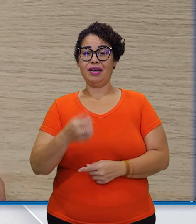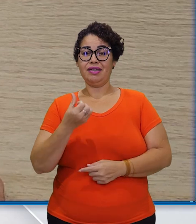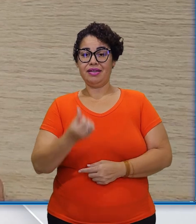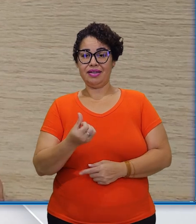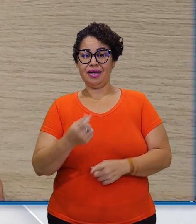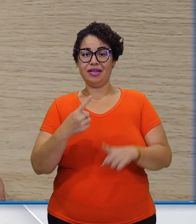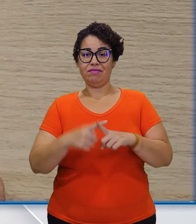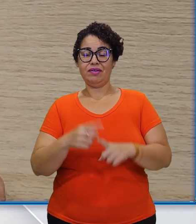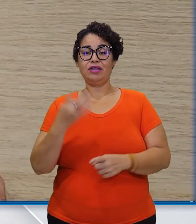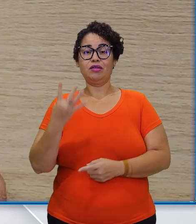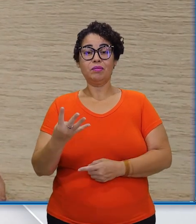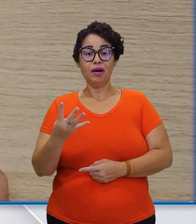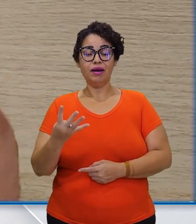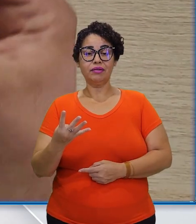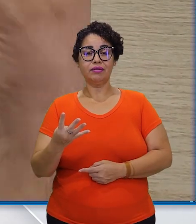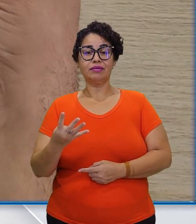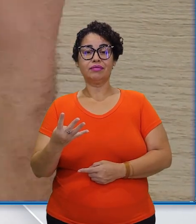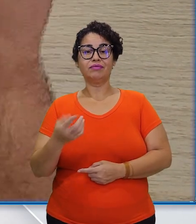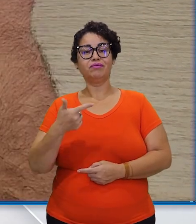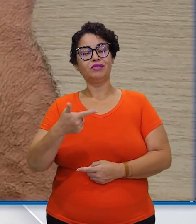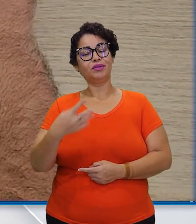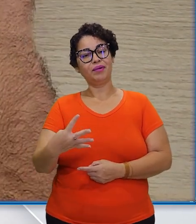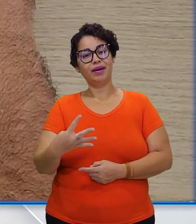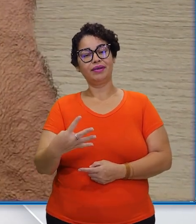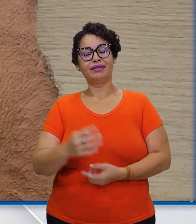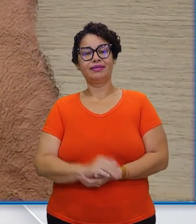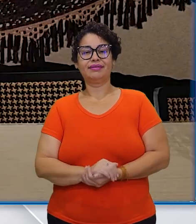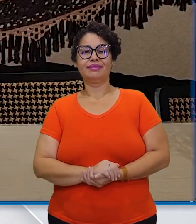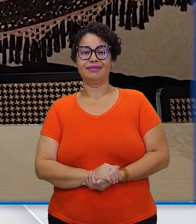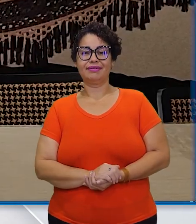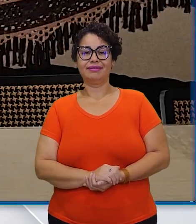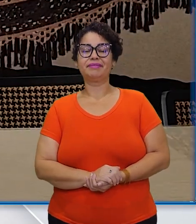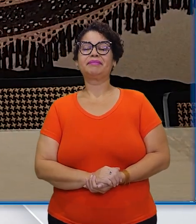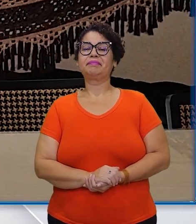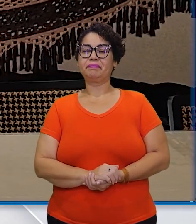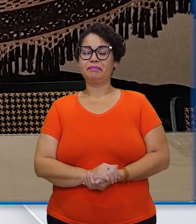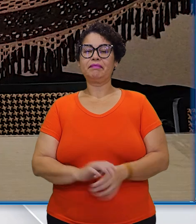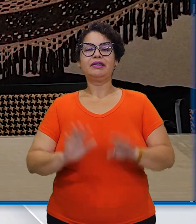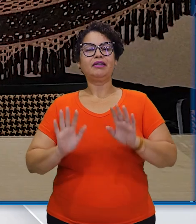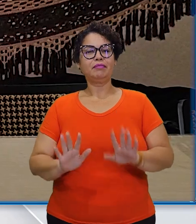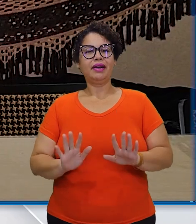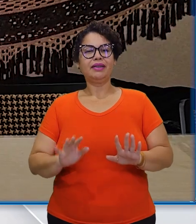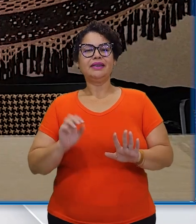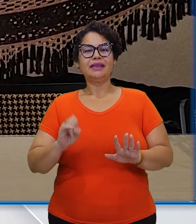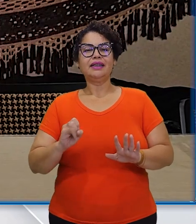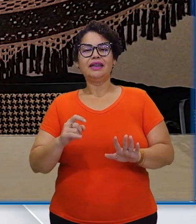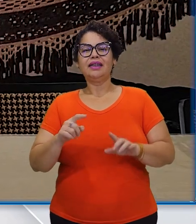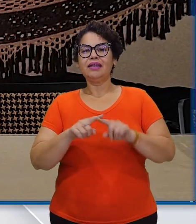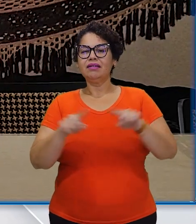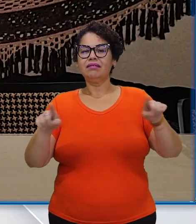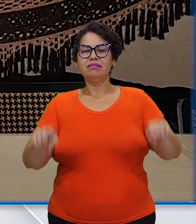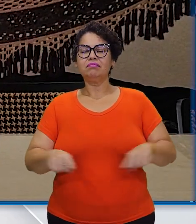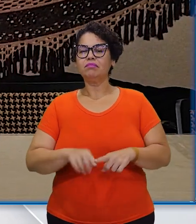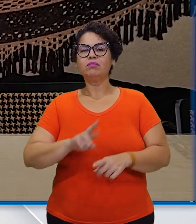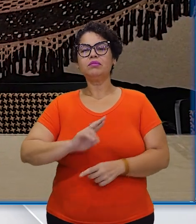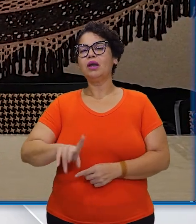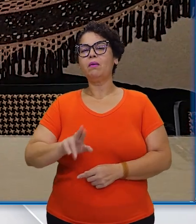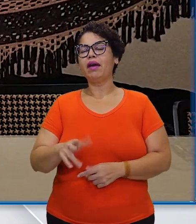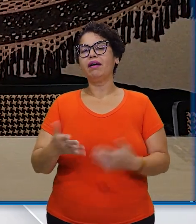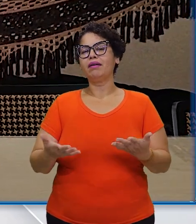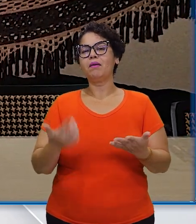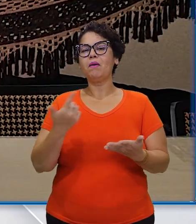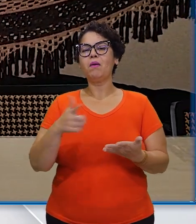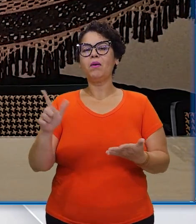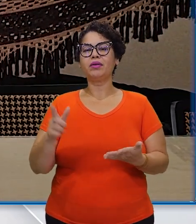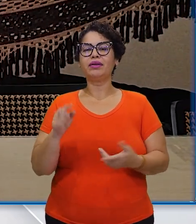6 vezes 4, 24. Bom, mas e se a figura não for um retângulo?